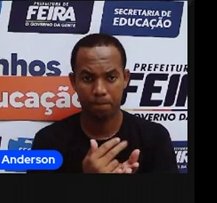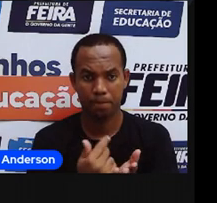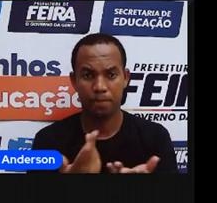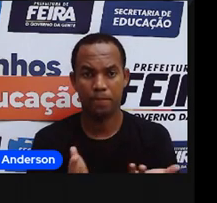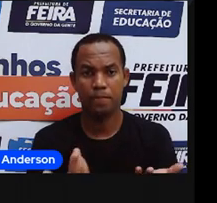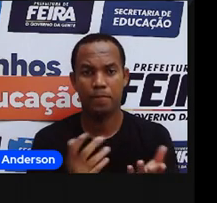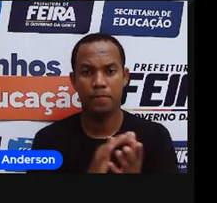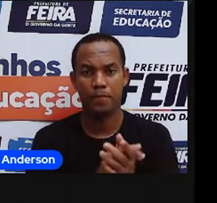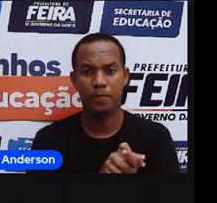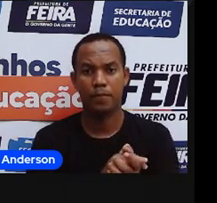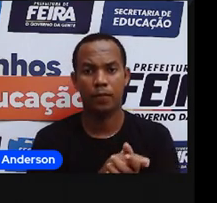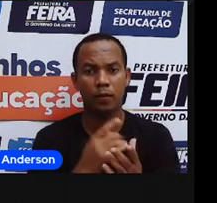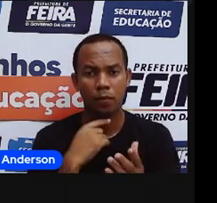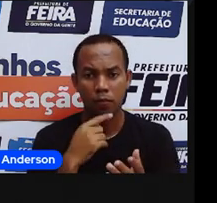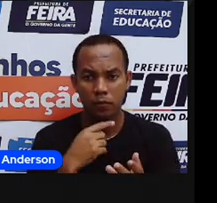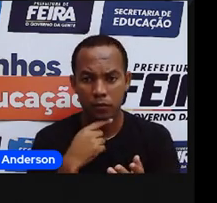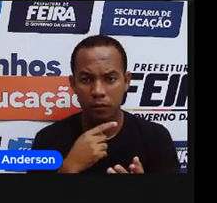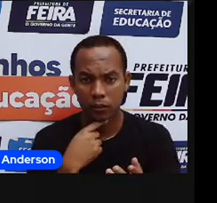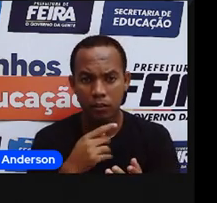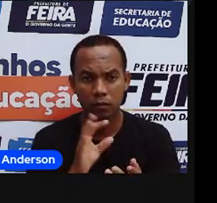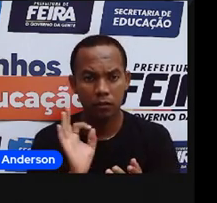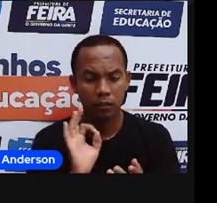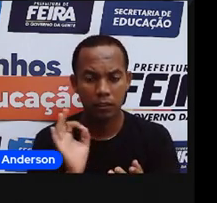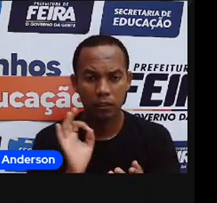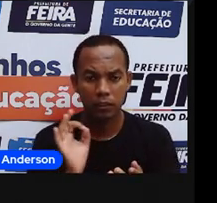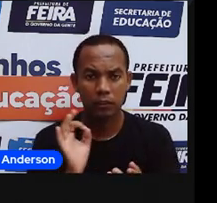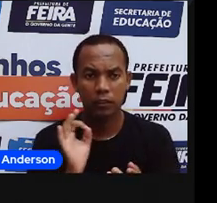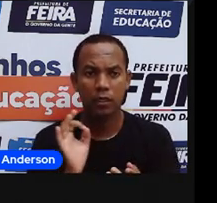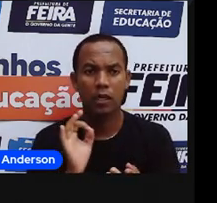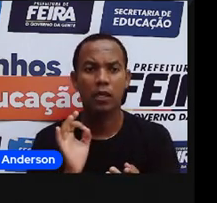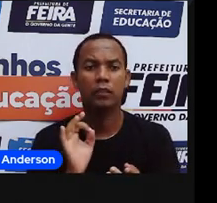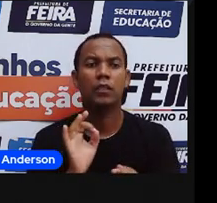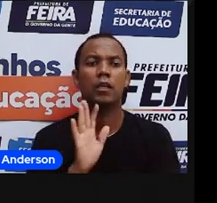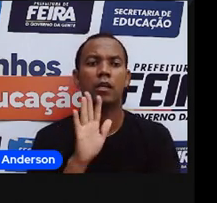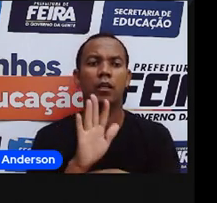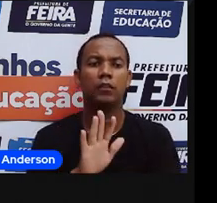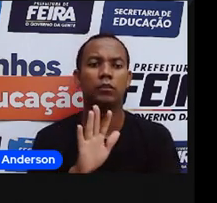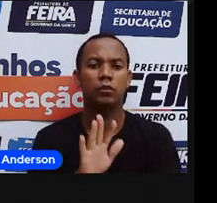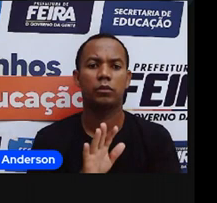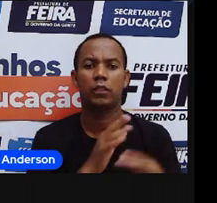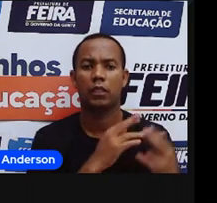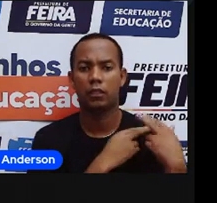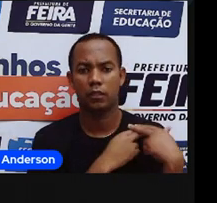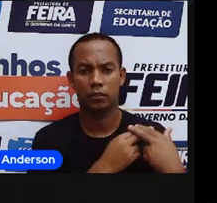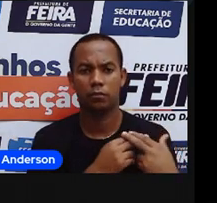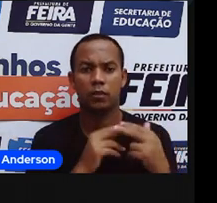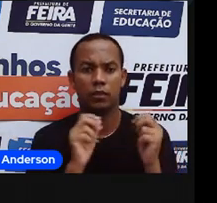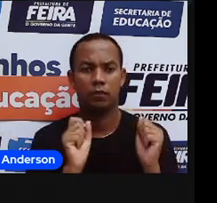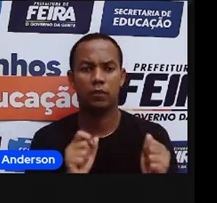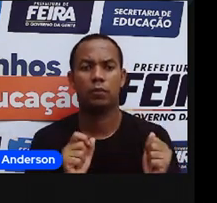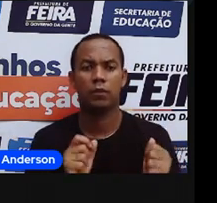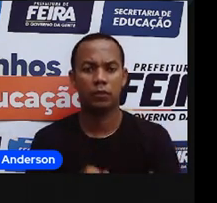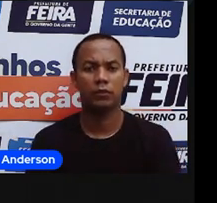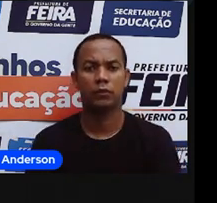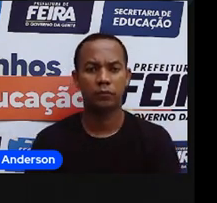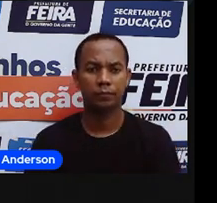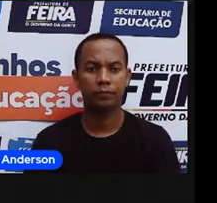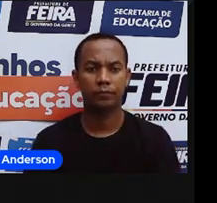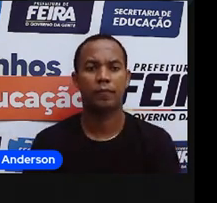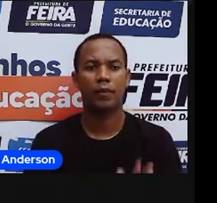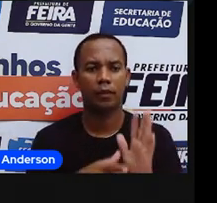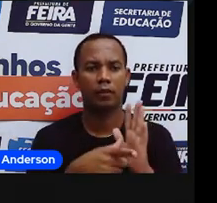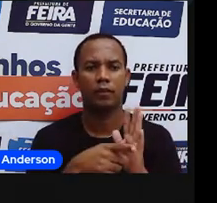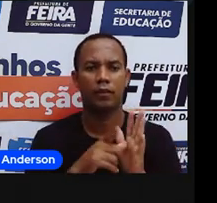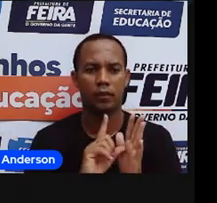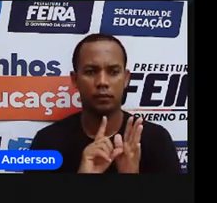continha. Não conseguir, peça uma ajuda de o quê? De um responsável, tá? Bom,